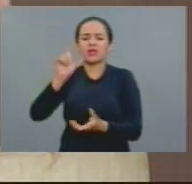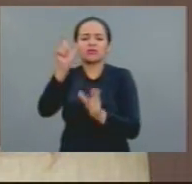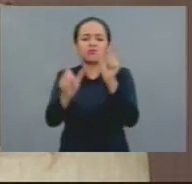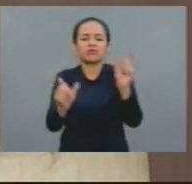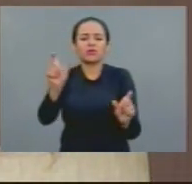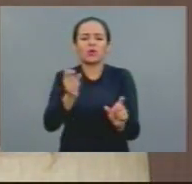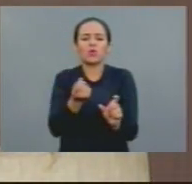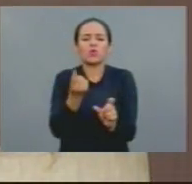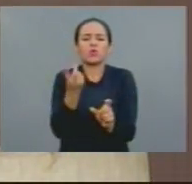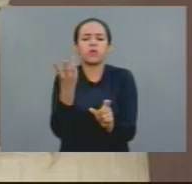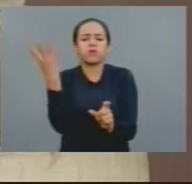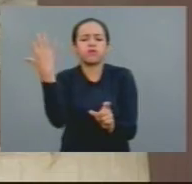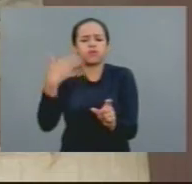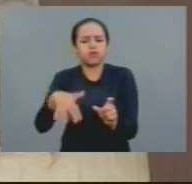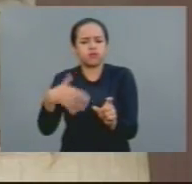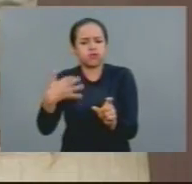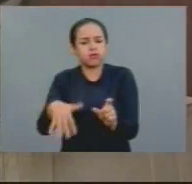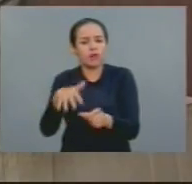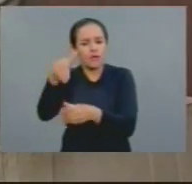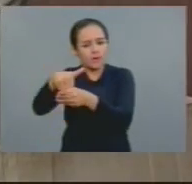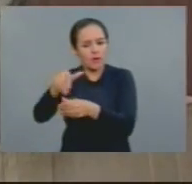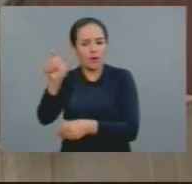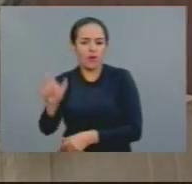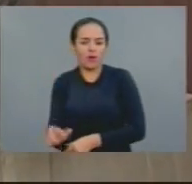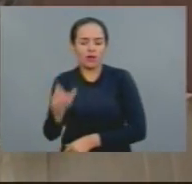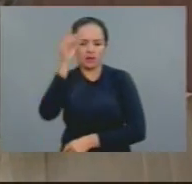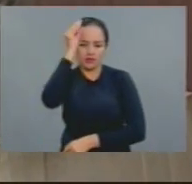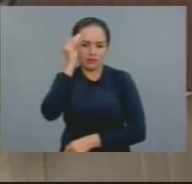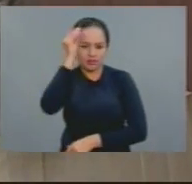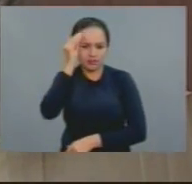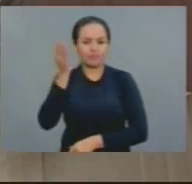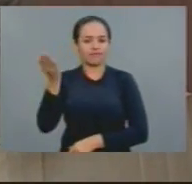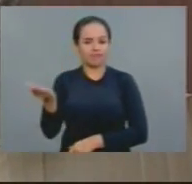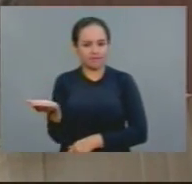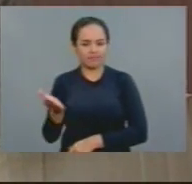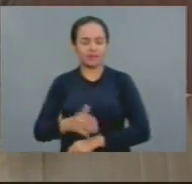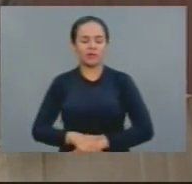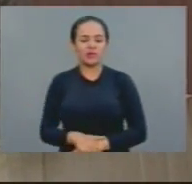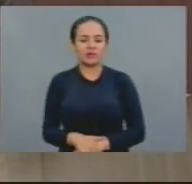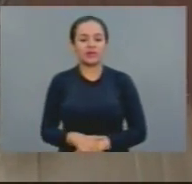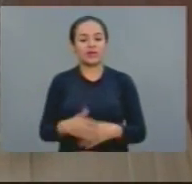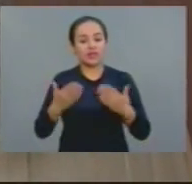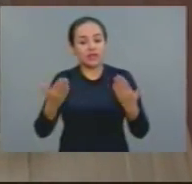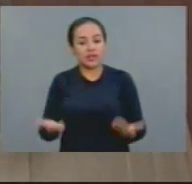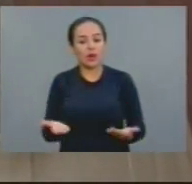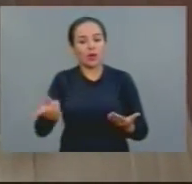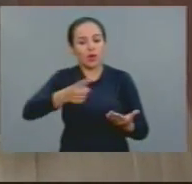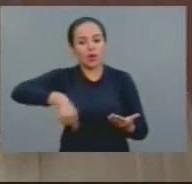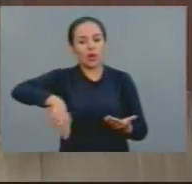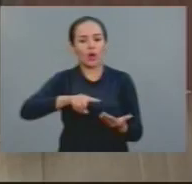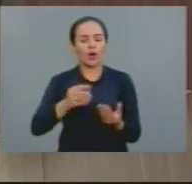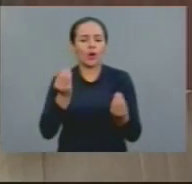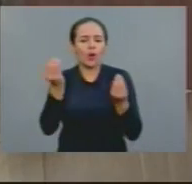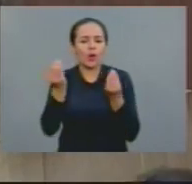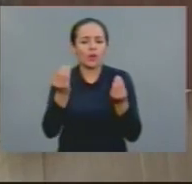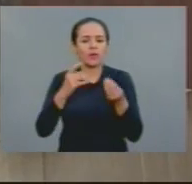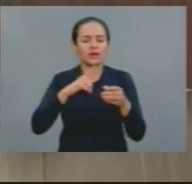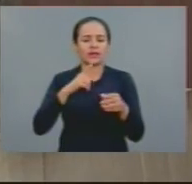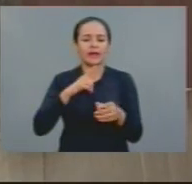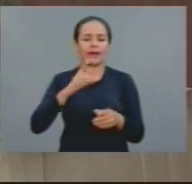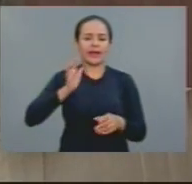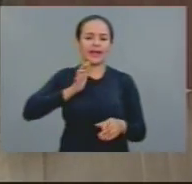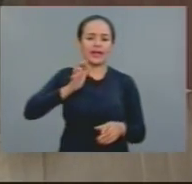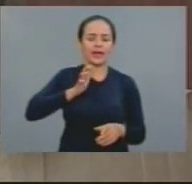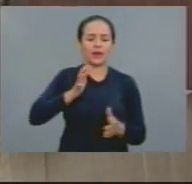alguma, e o maior desafio deles é enfrentarmos a nossa gigantesca desigualdade da riqueza